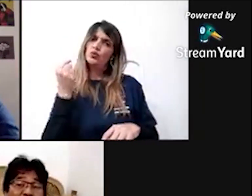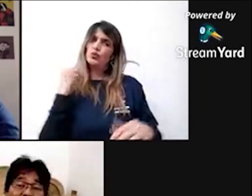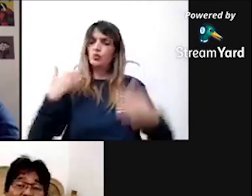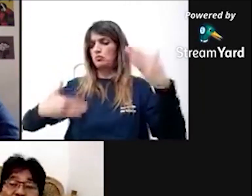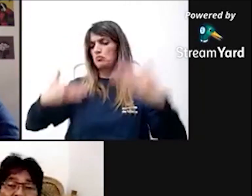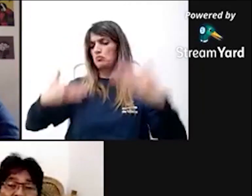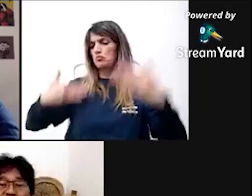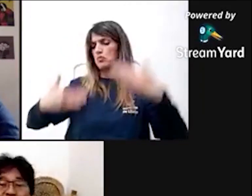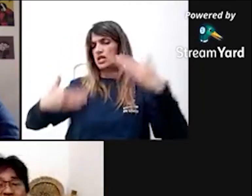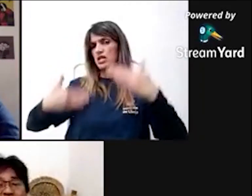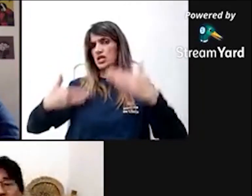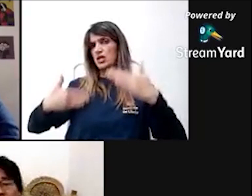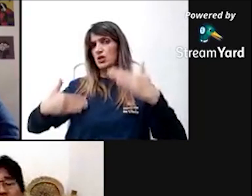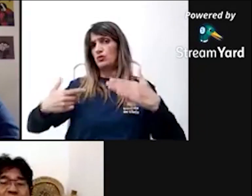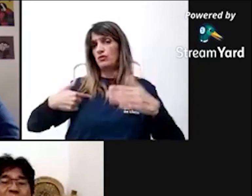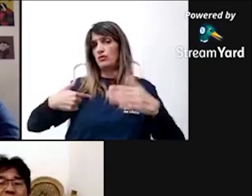estavam